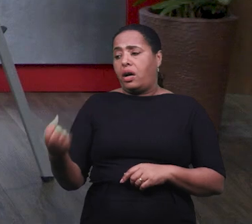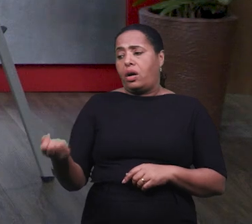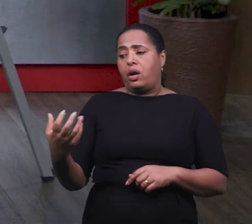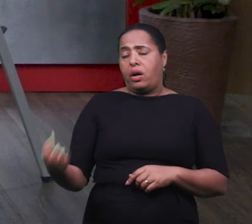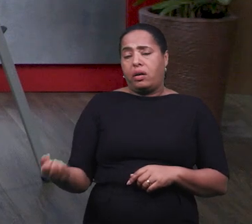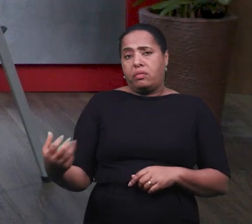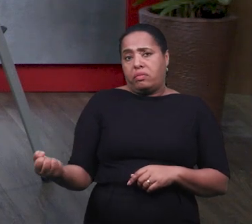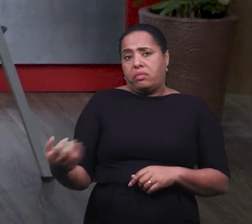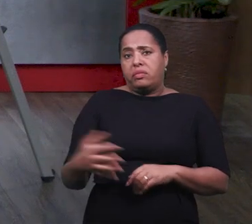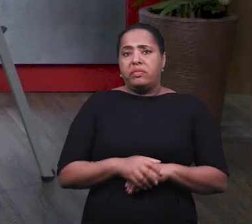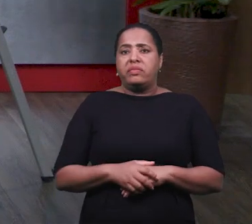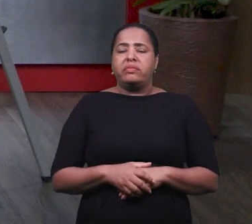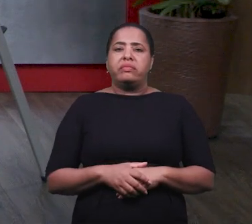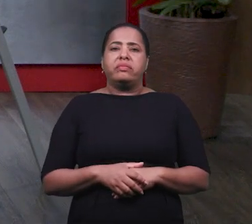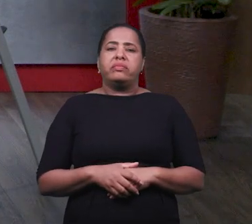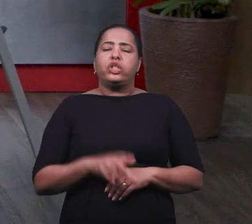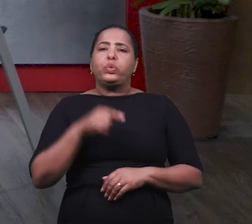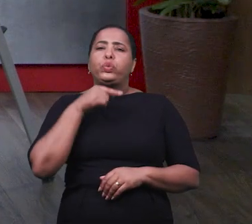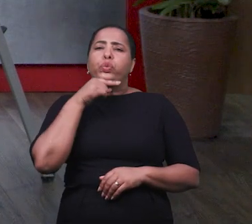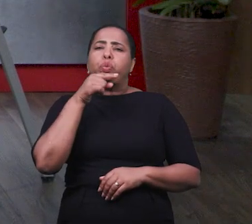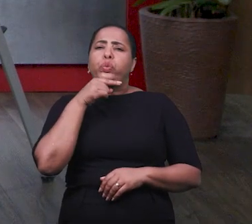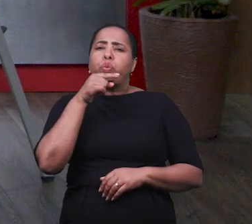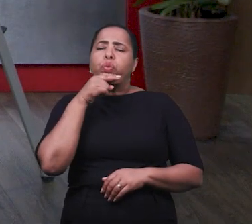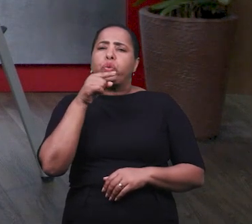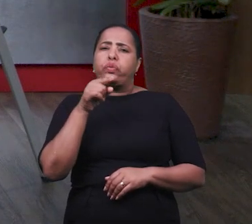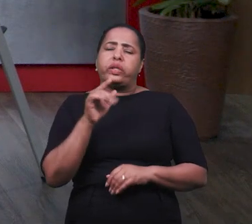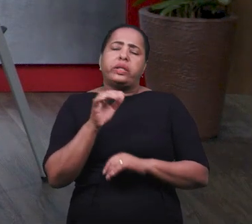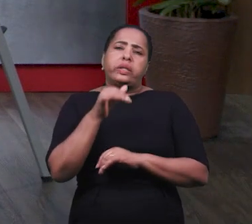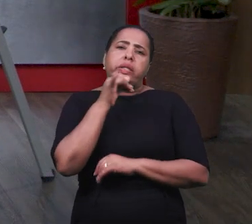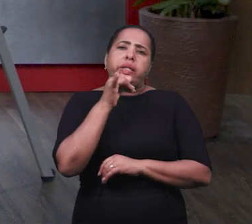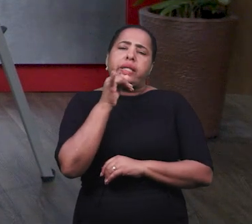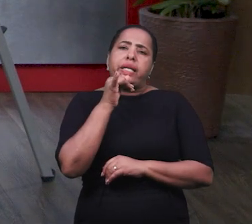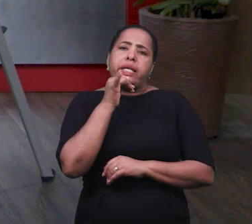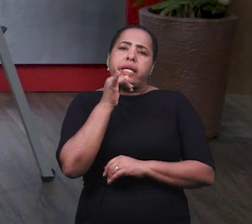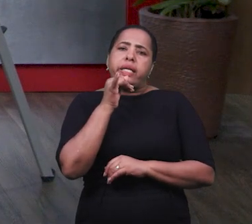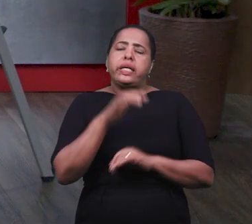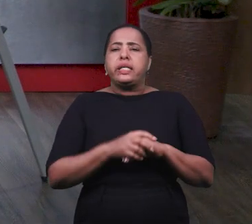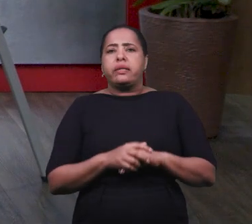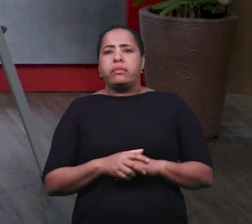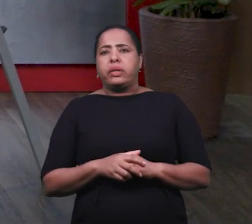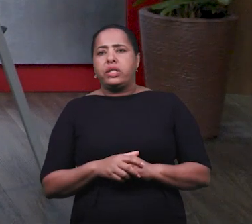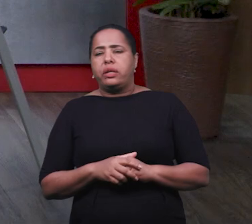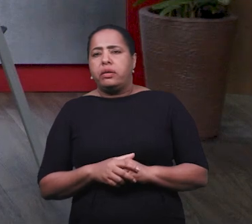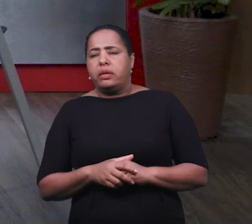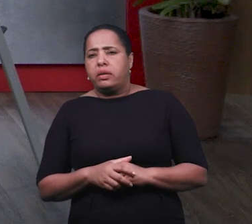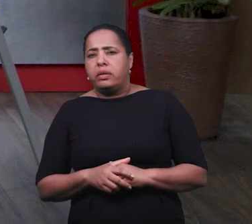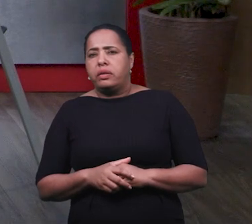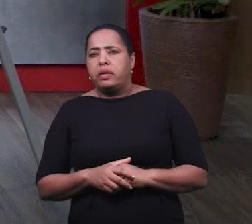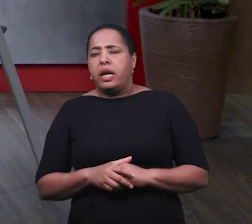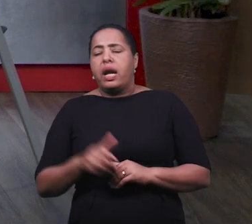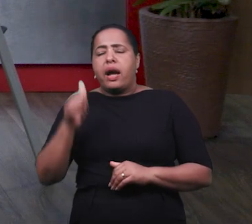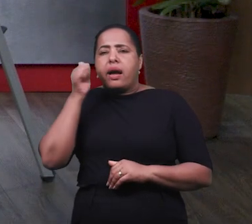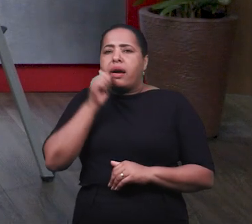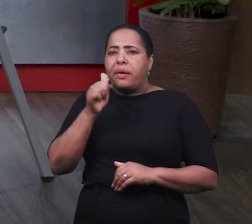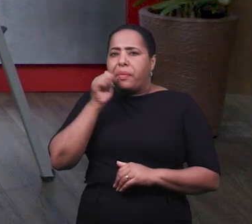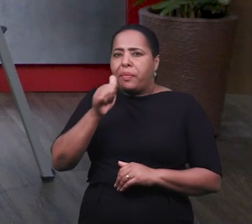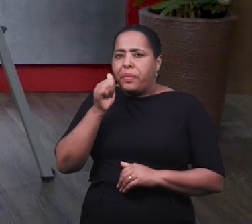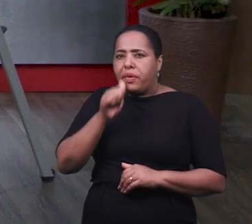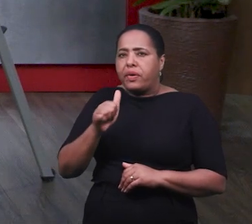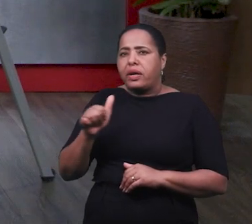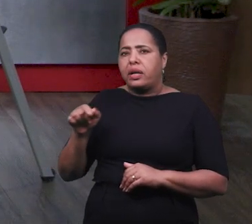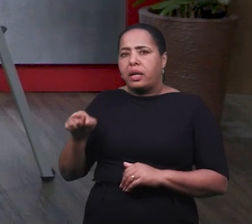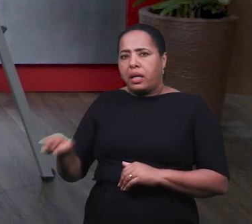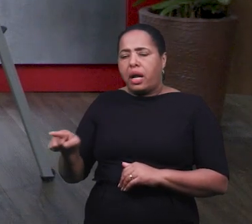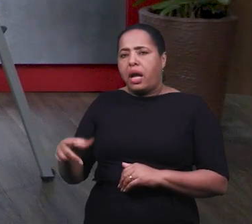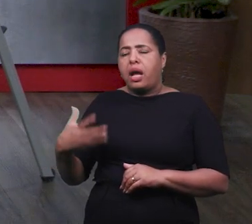me surgiu uma dúvida, e vamos supor, vamos voltar então no caso da senhora que